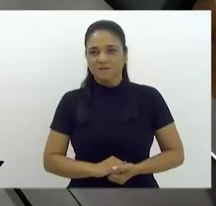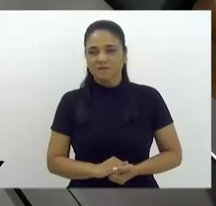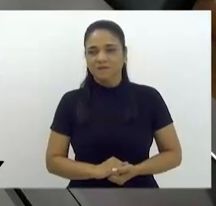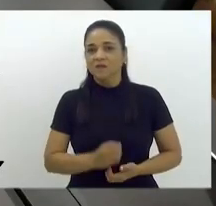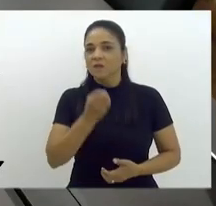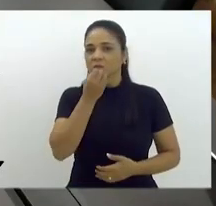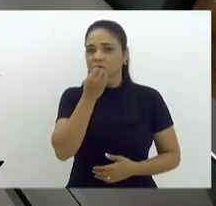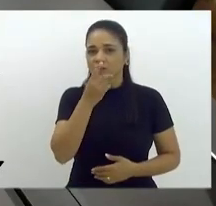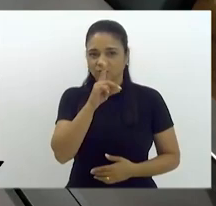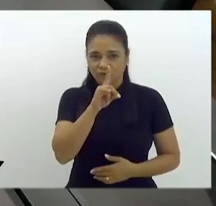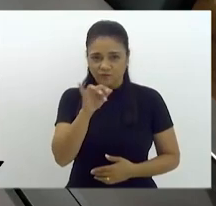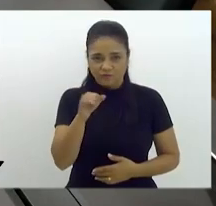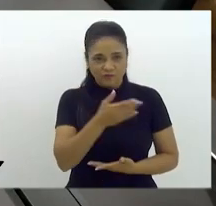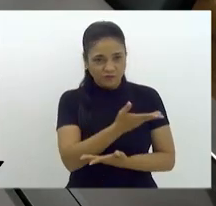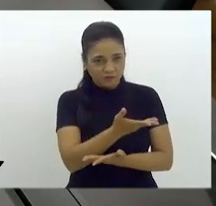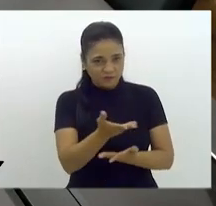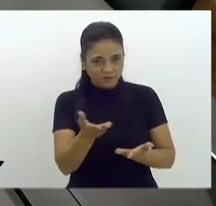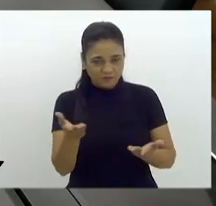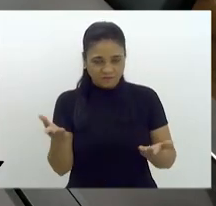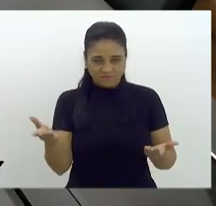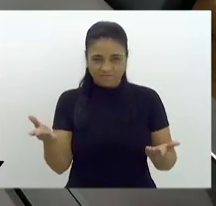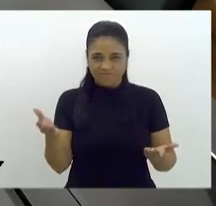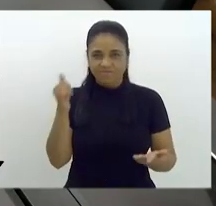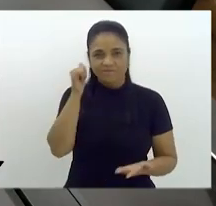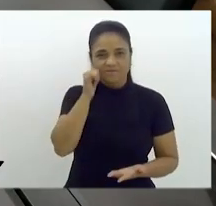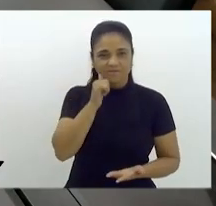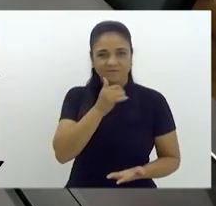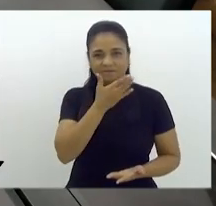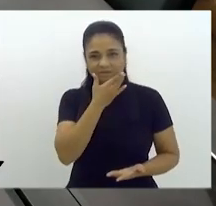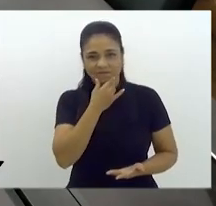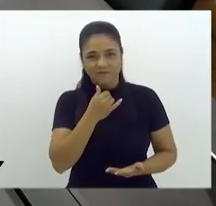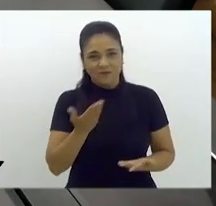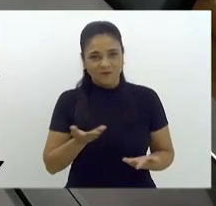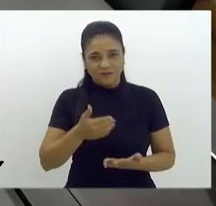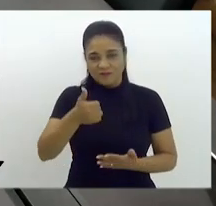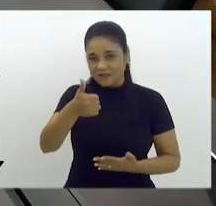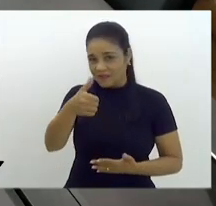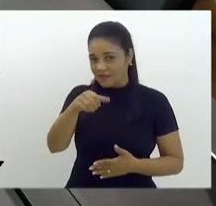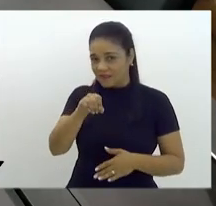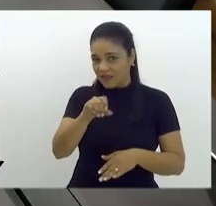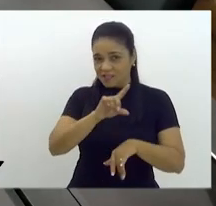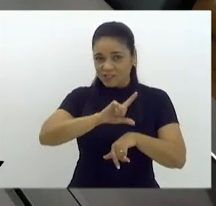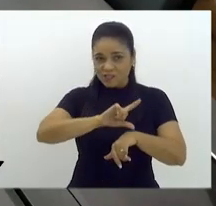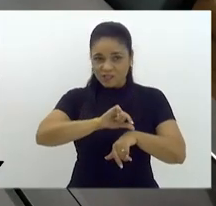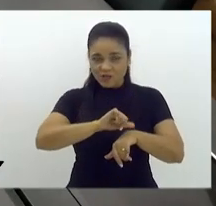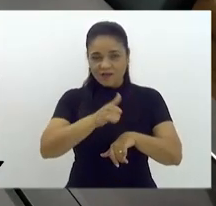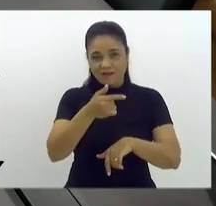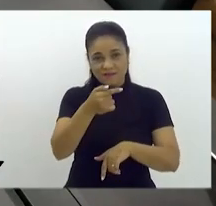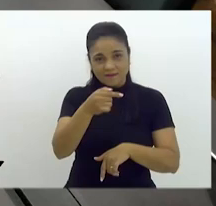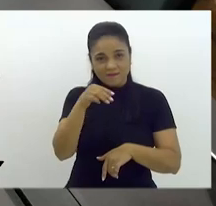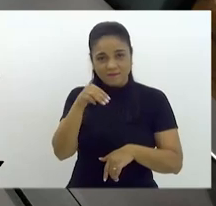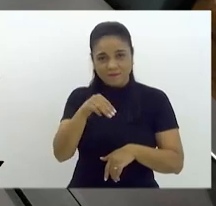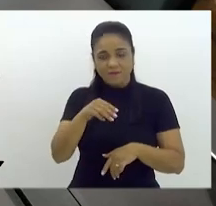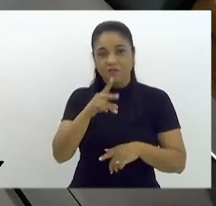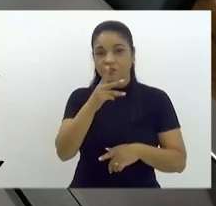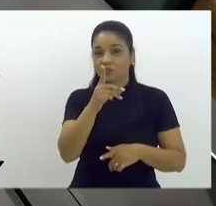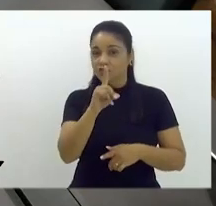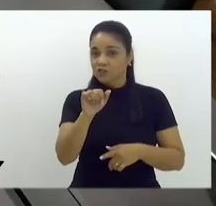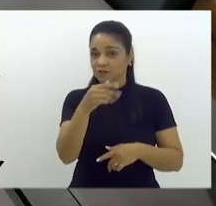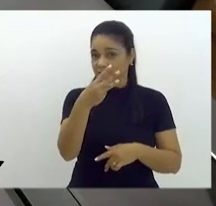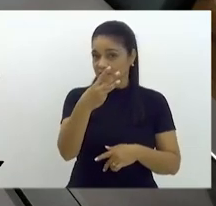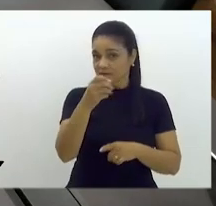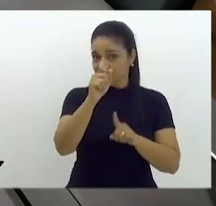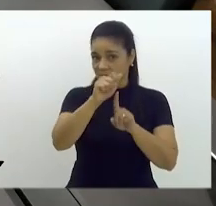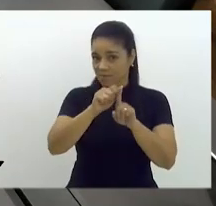bom dia a todos e todos às 10:07 do dia 3 de agosto de 2023 na